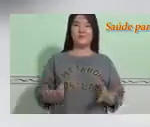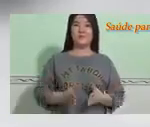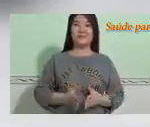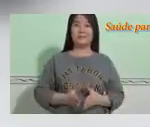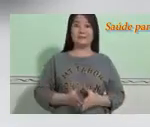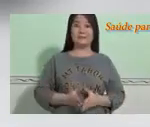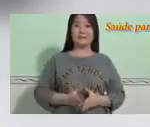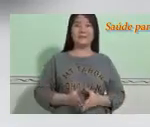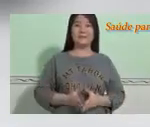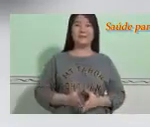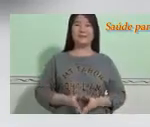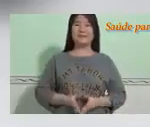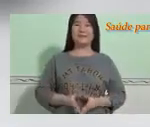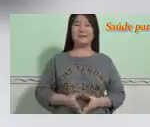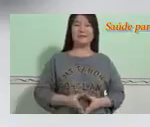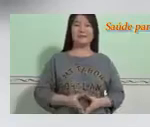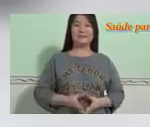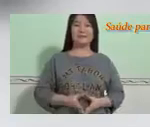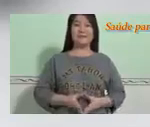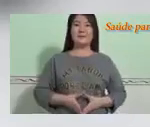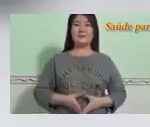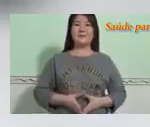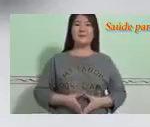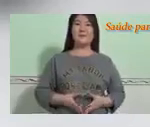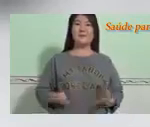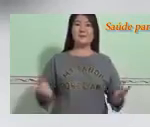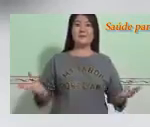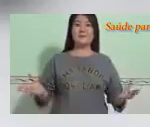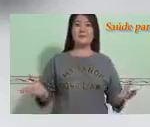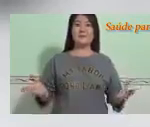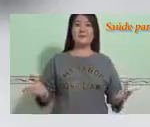Colocar os ingredientes em uma panela e levar ao fogo.